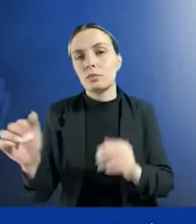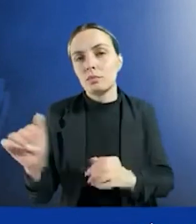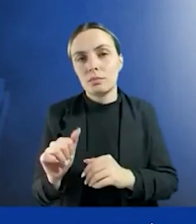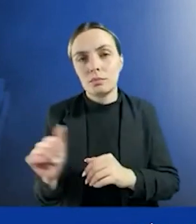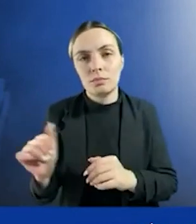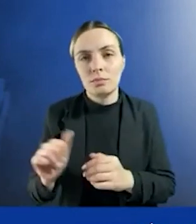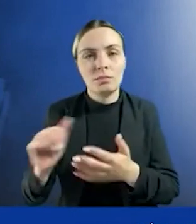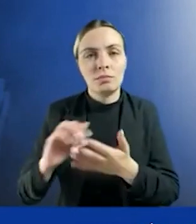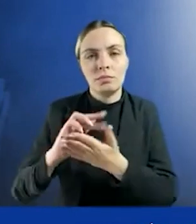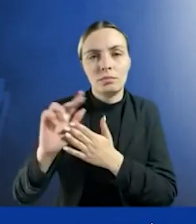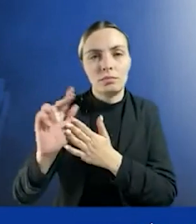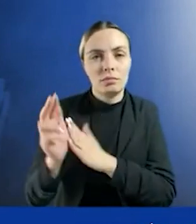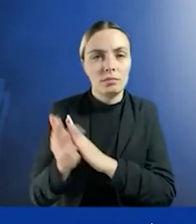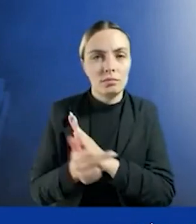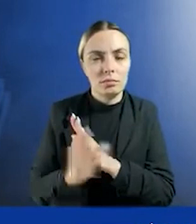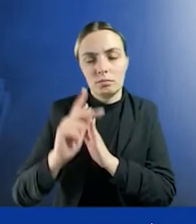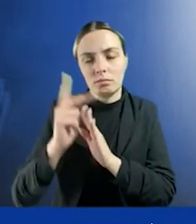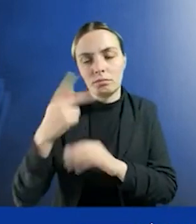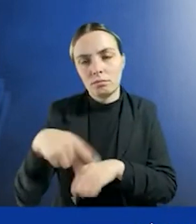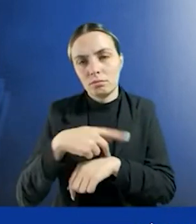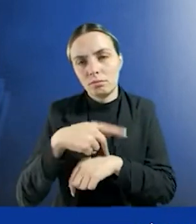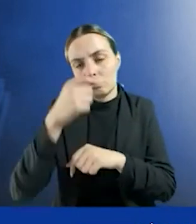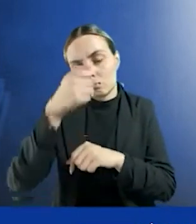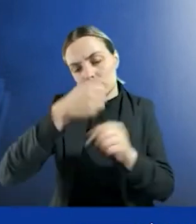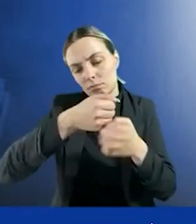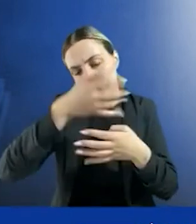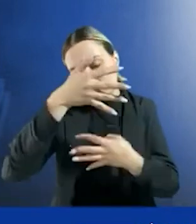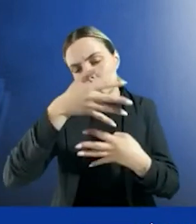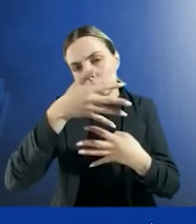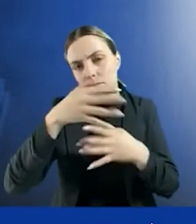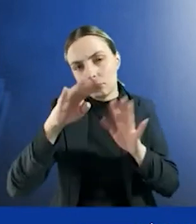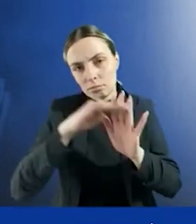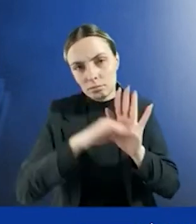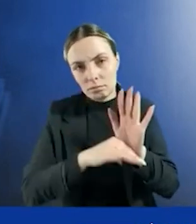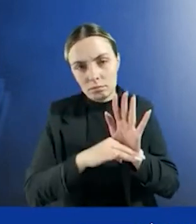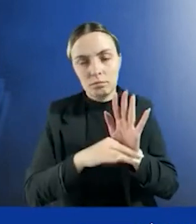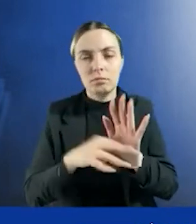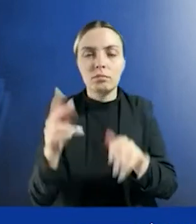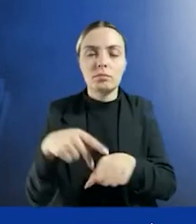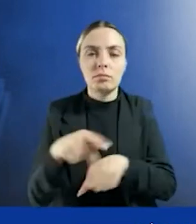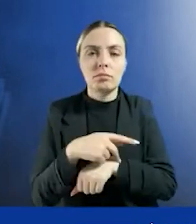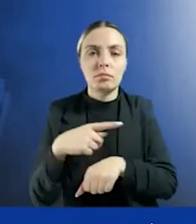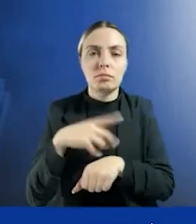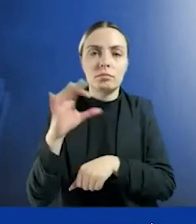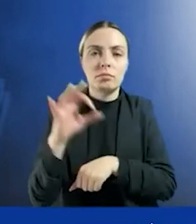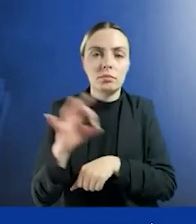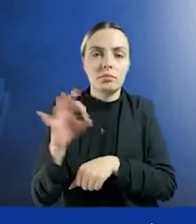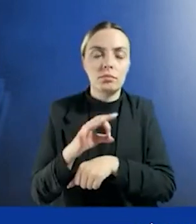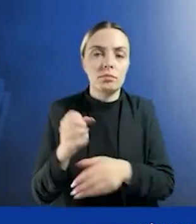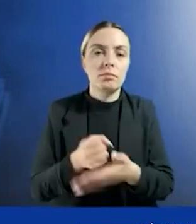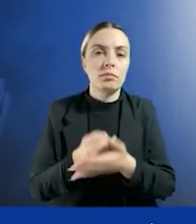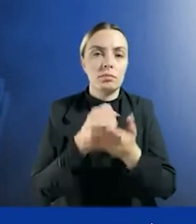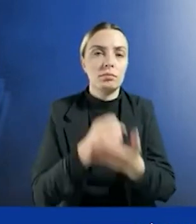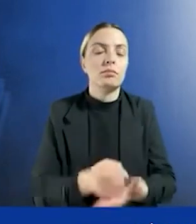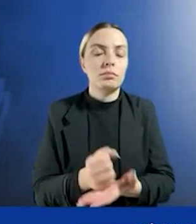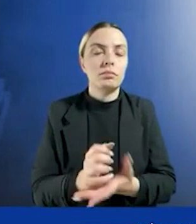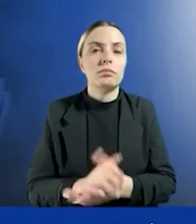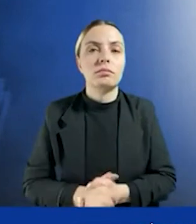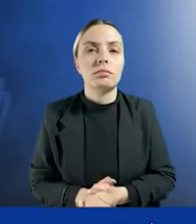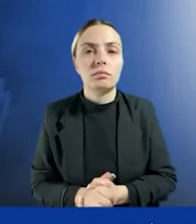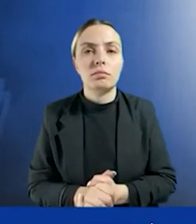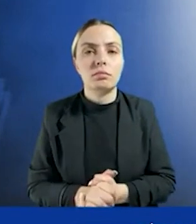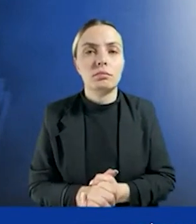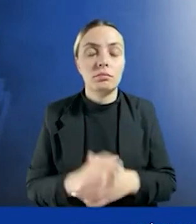Rica, todos esses países têm um percentual de contribuição na agricultura